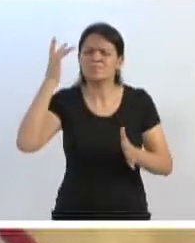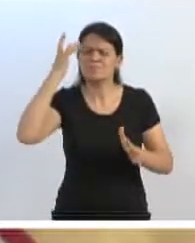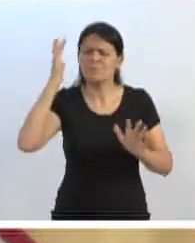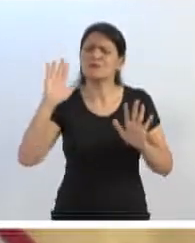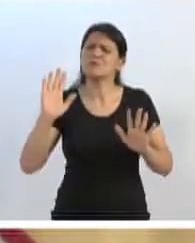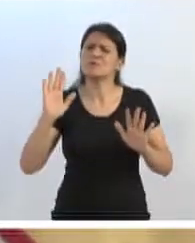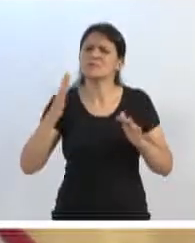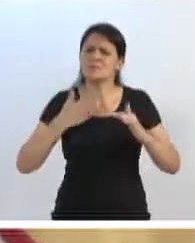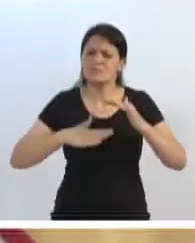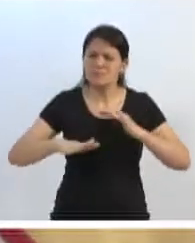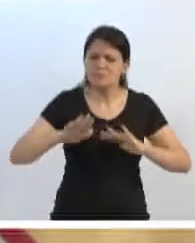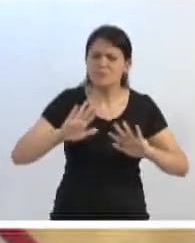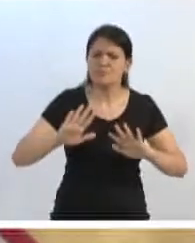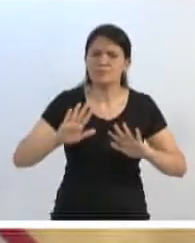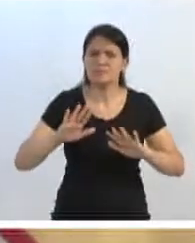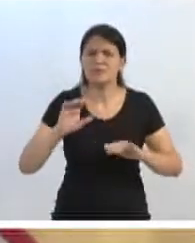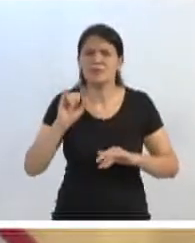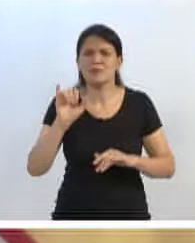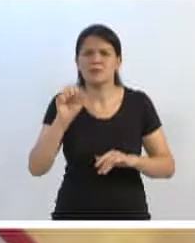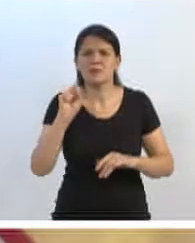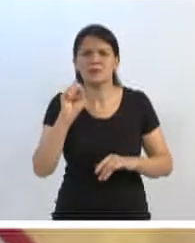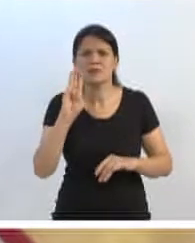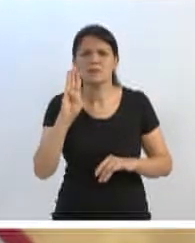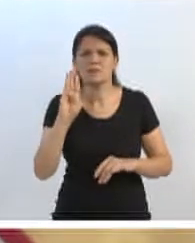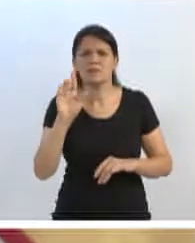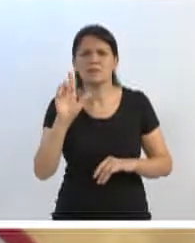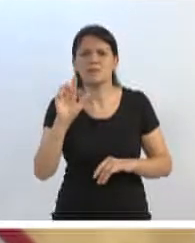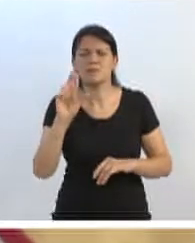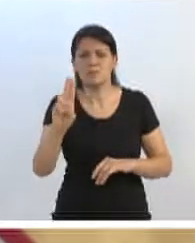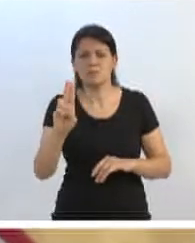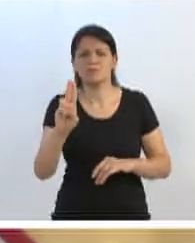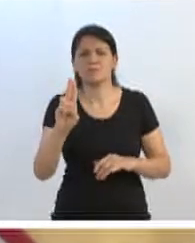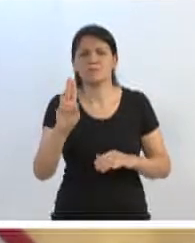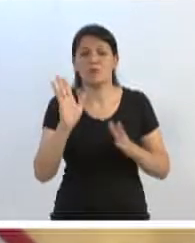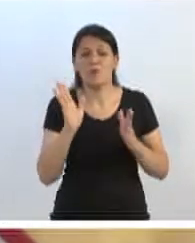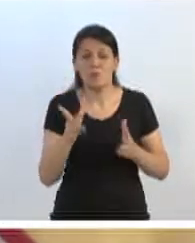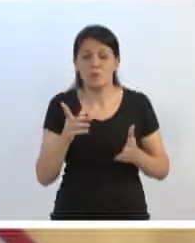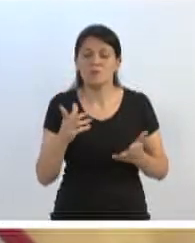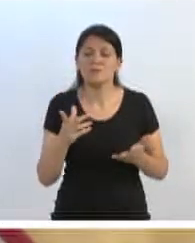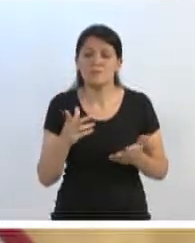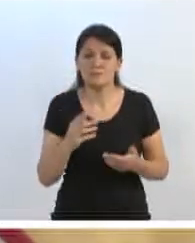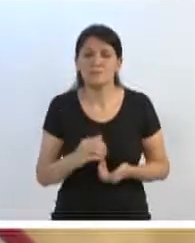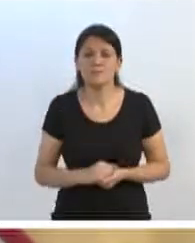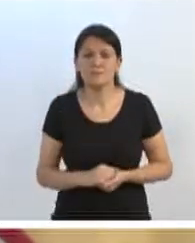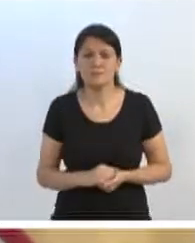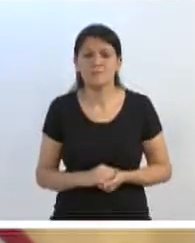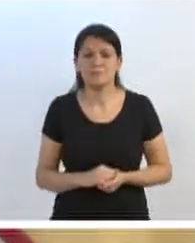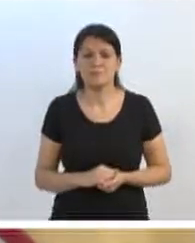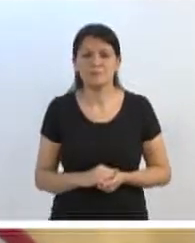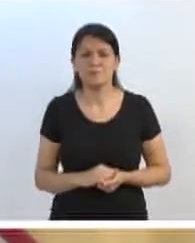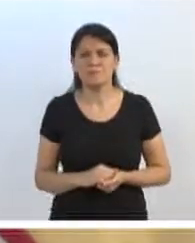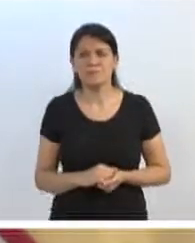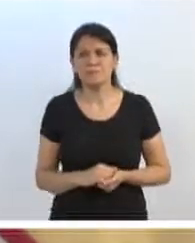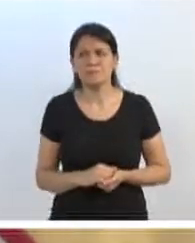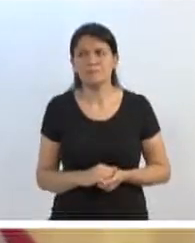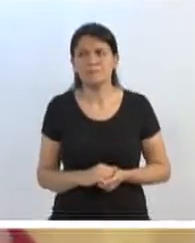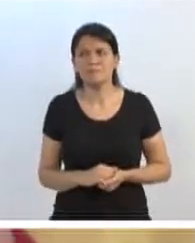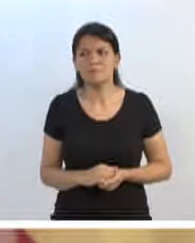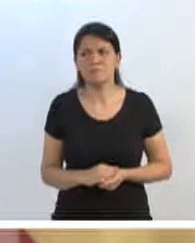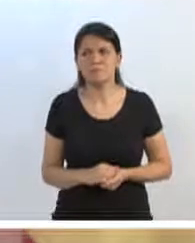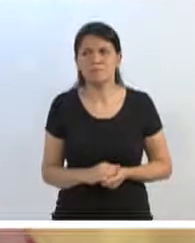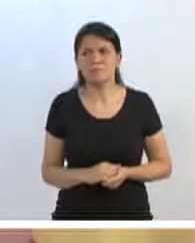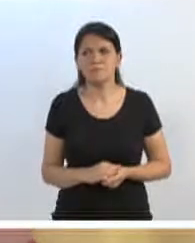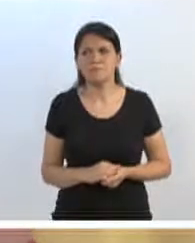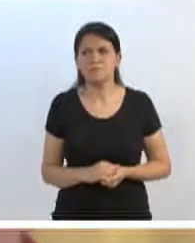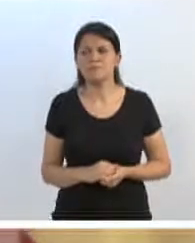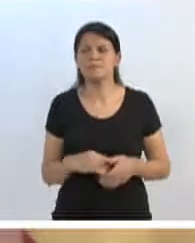à os blue a situação dos blue é aqui no nosso município eu